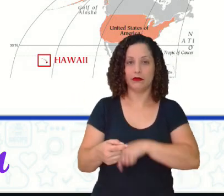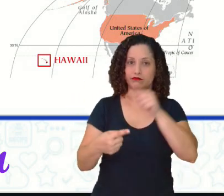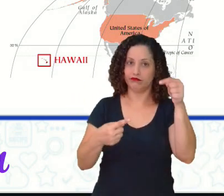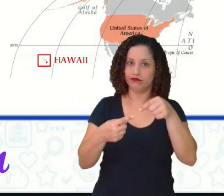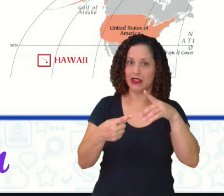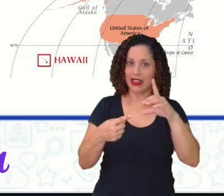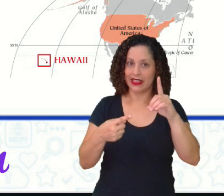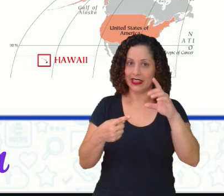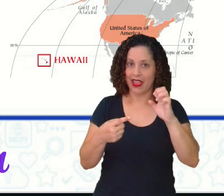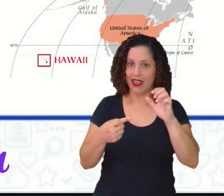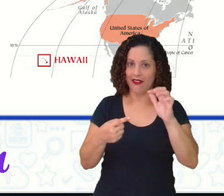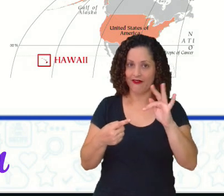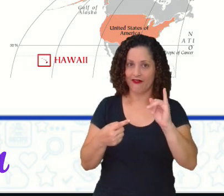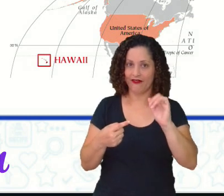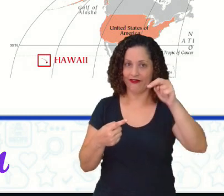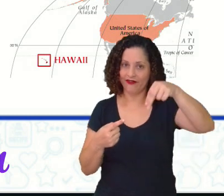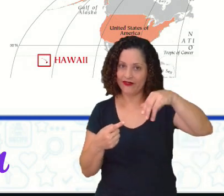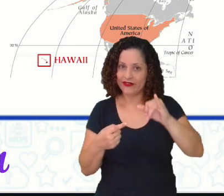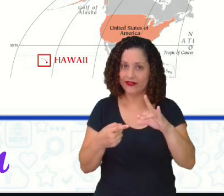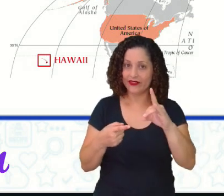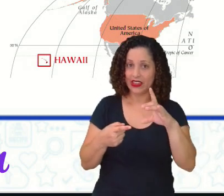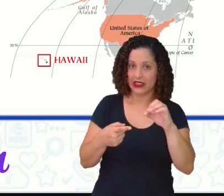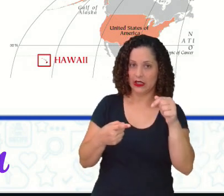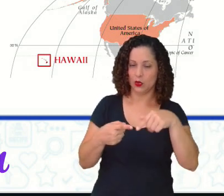para vocês, é o the, tá?